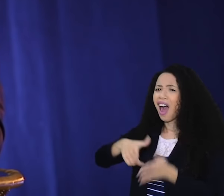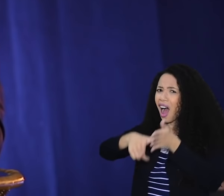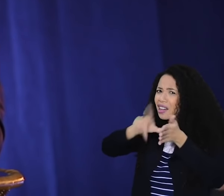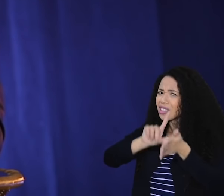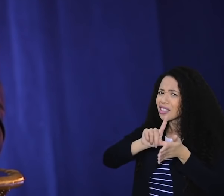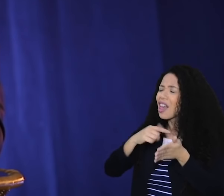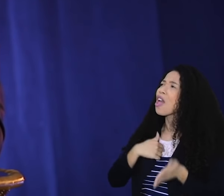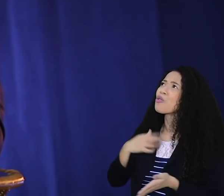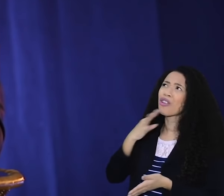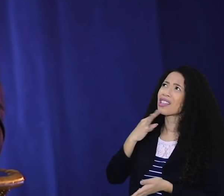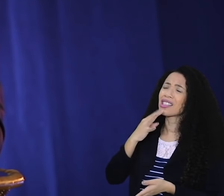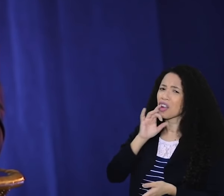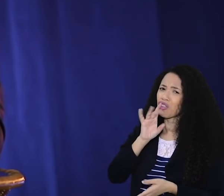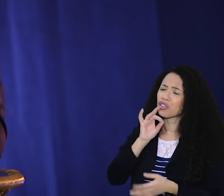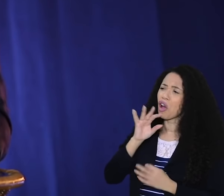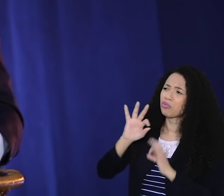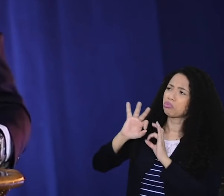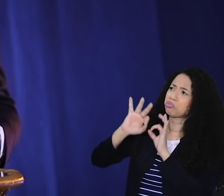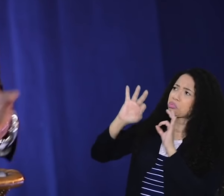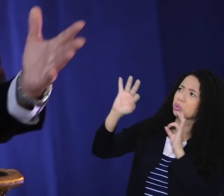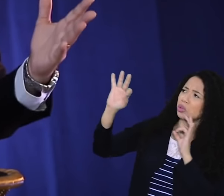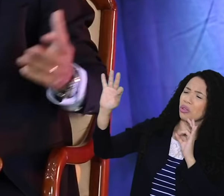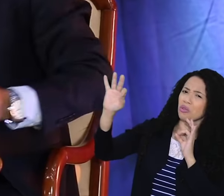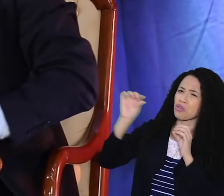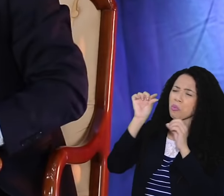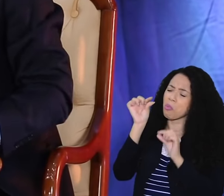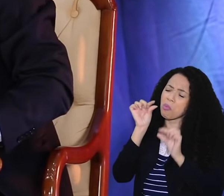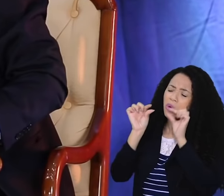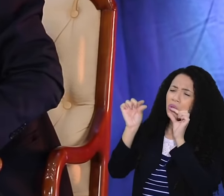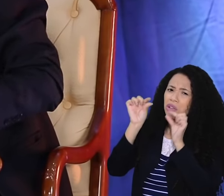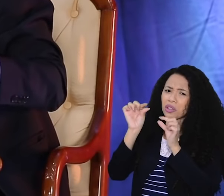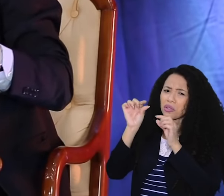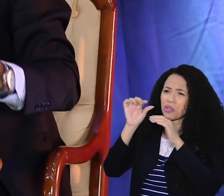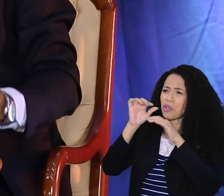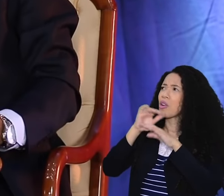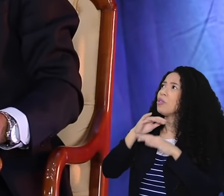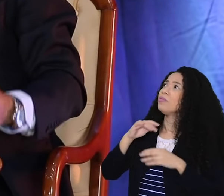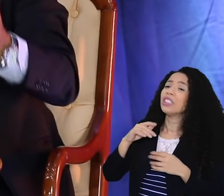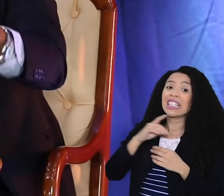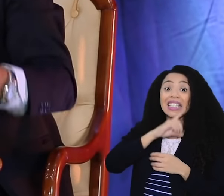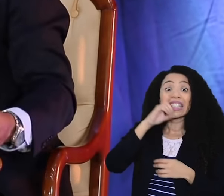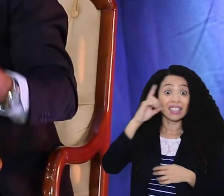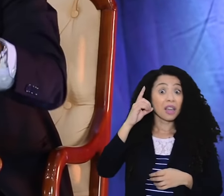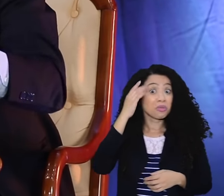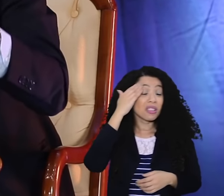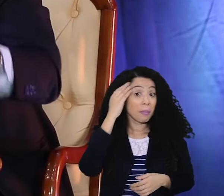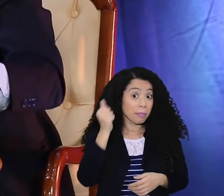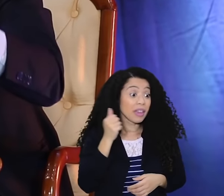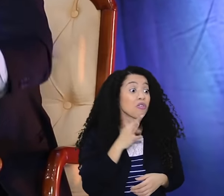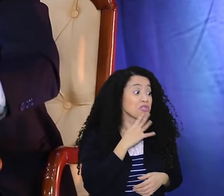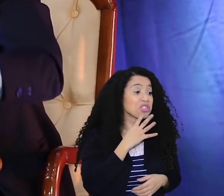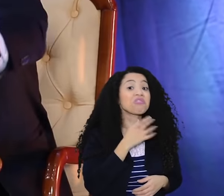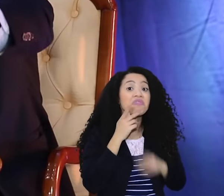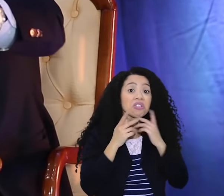te conhecia superficialmente. Meu Deus, o que é superficialmente quando o próprio Deus diz que ele é íntegro,